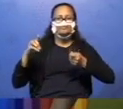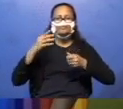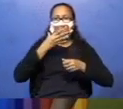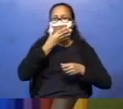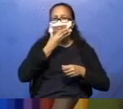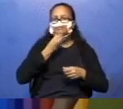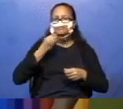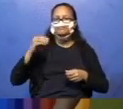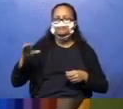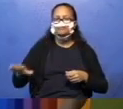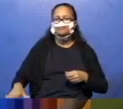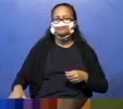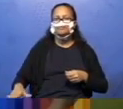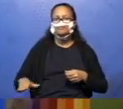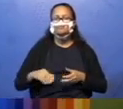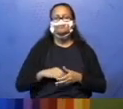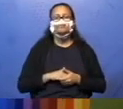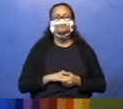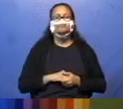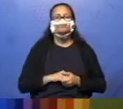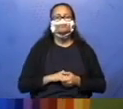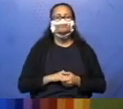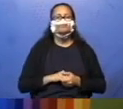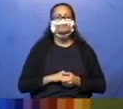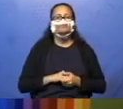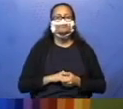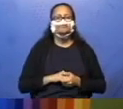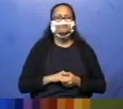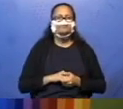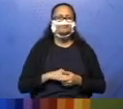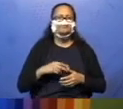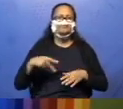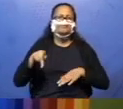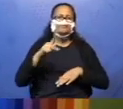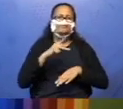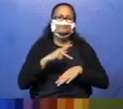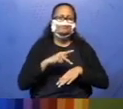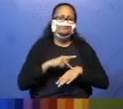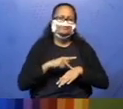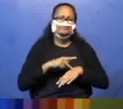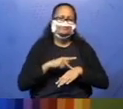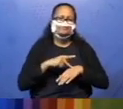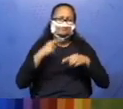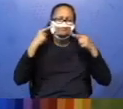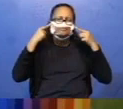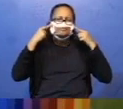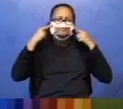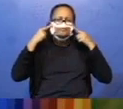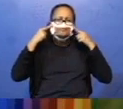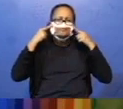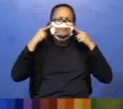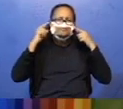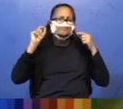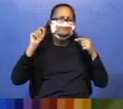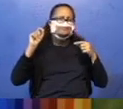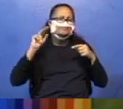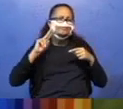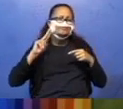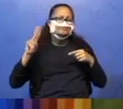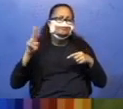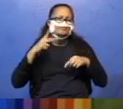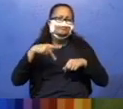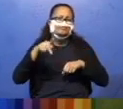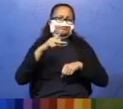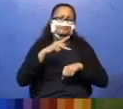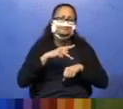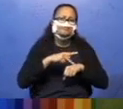E como será, você sabe, aquele país que eles têm os olhos assim, ó, puxadinho, bonitinho assim, ó.